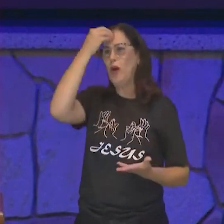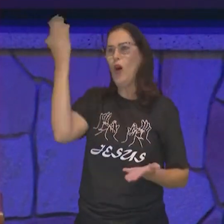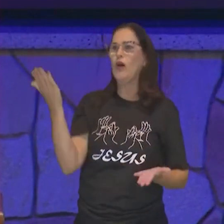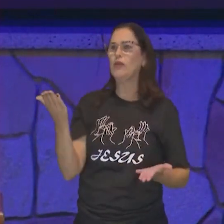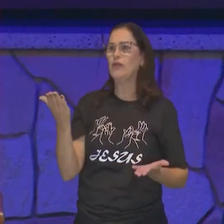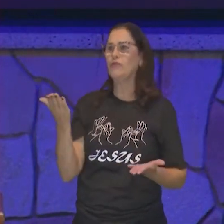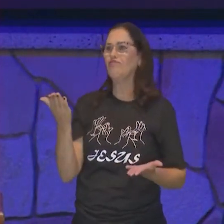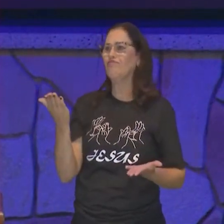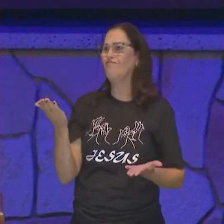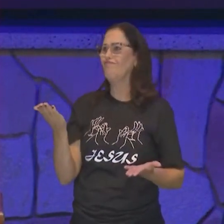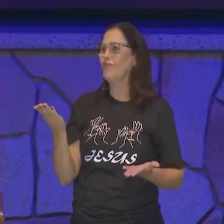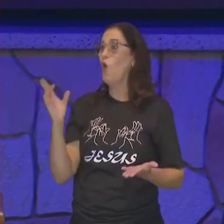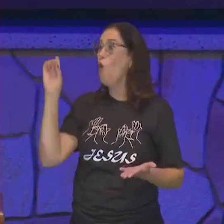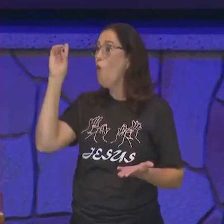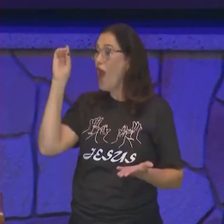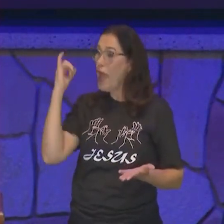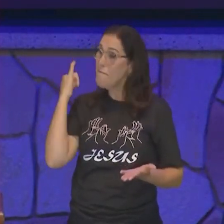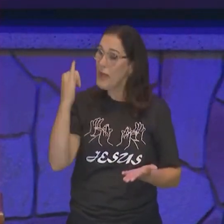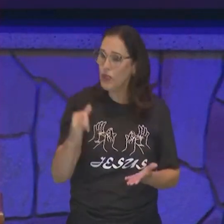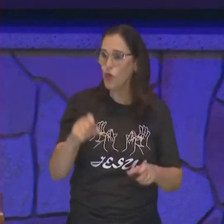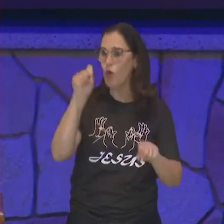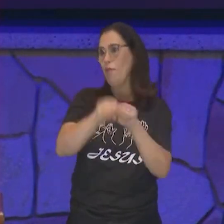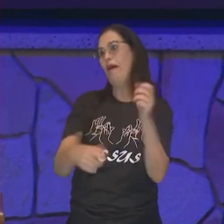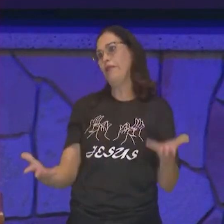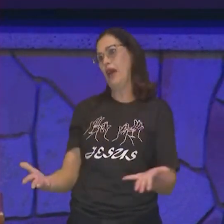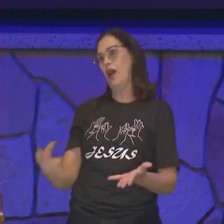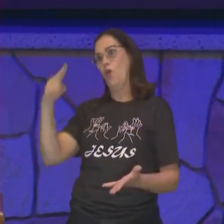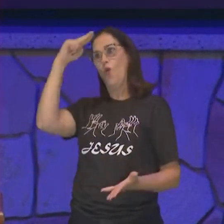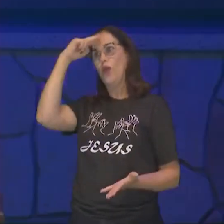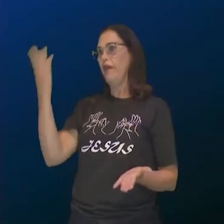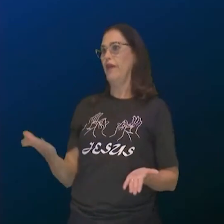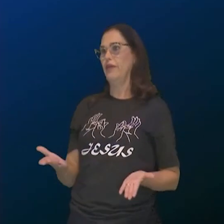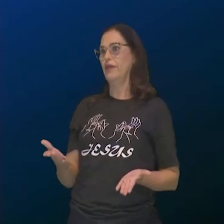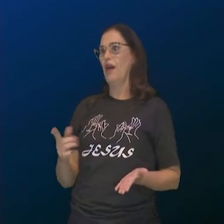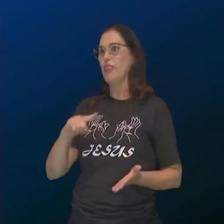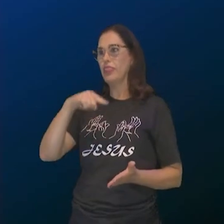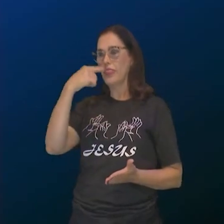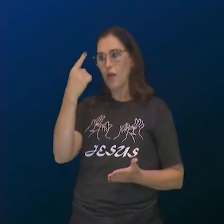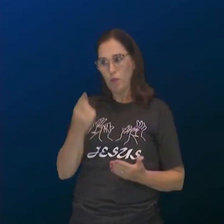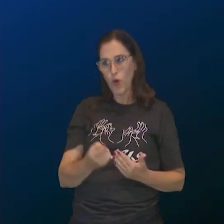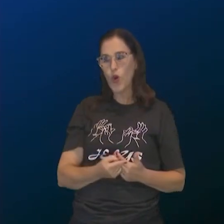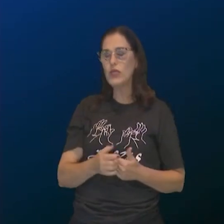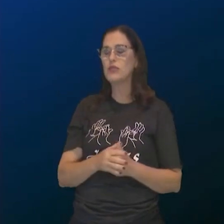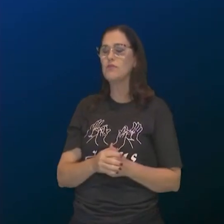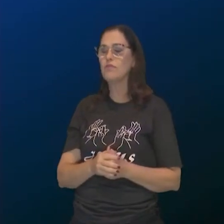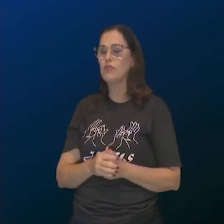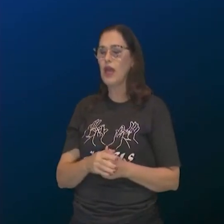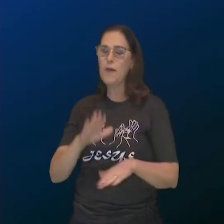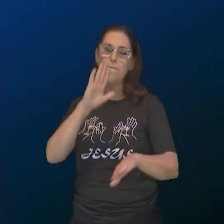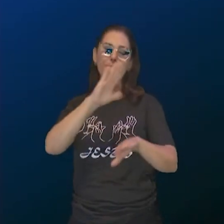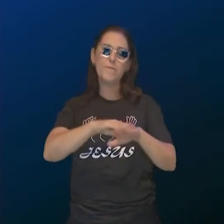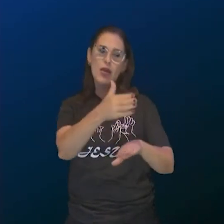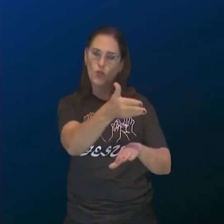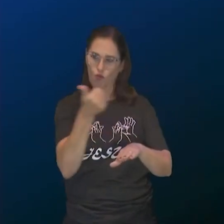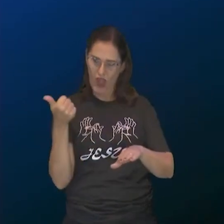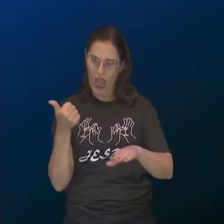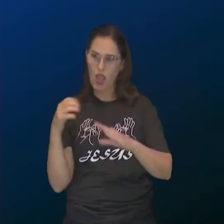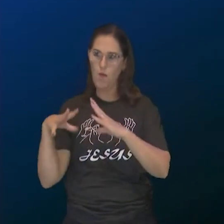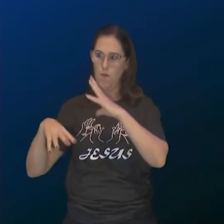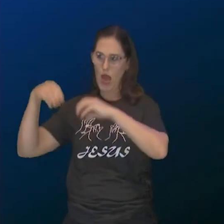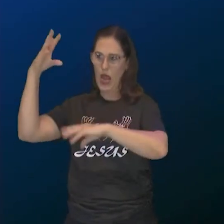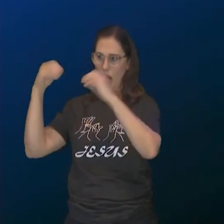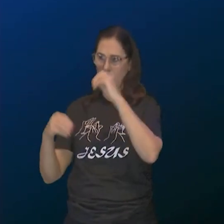de Urias. E passado o luto, Davi mandou buscá-la e a trouxe para o palácio, e